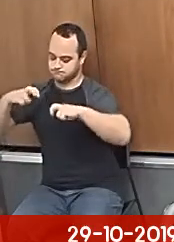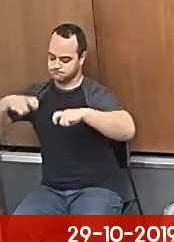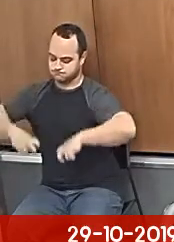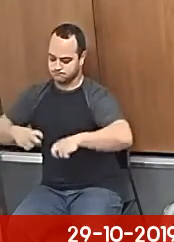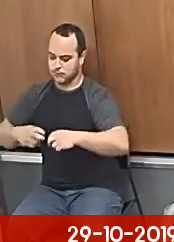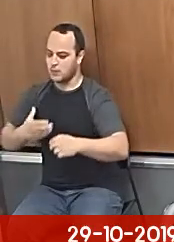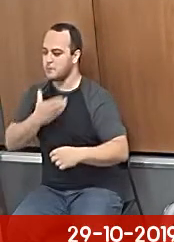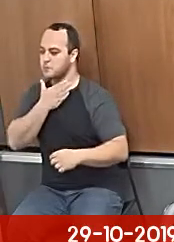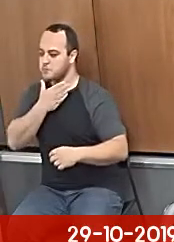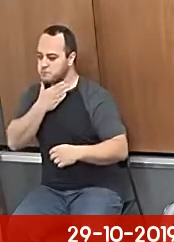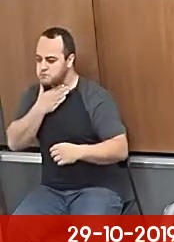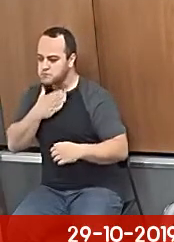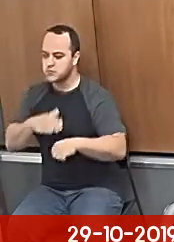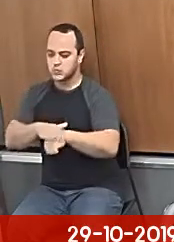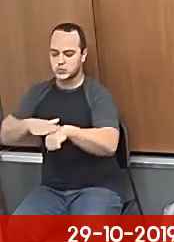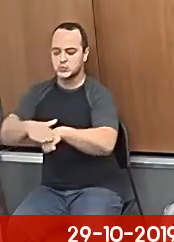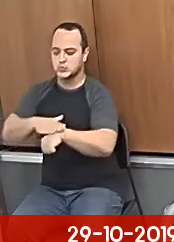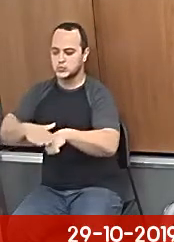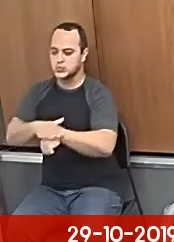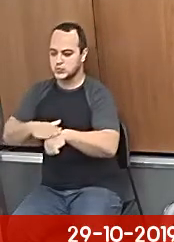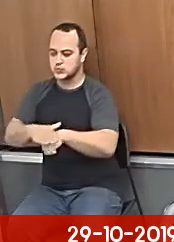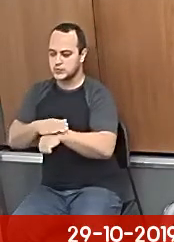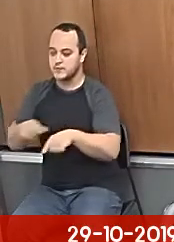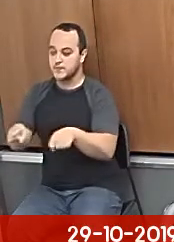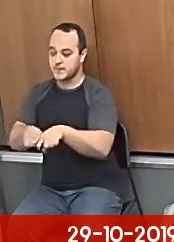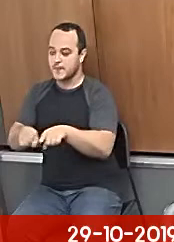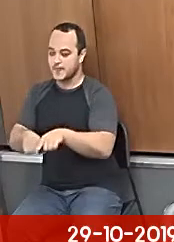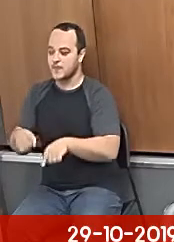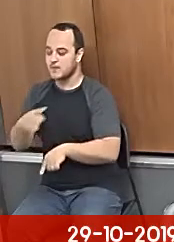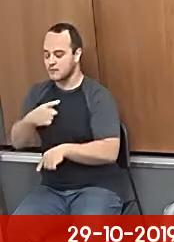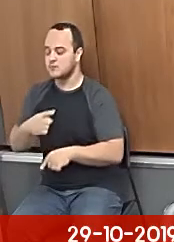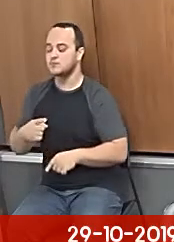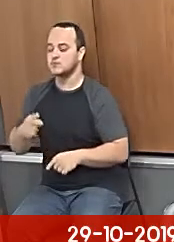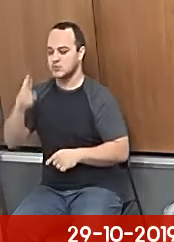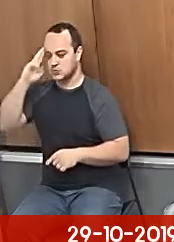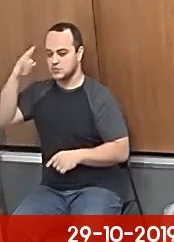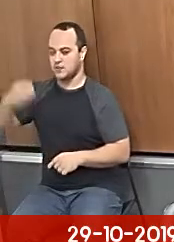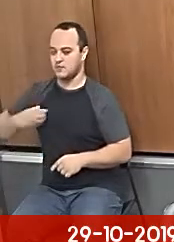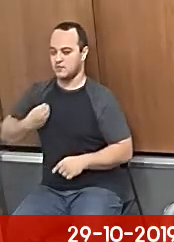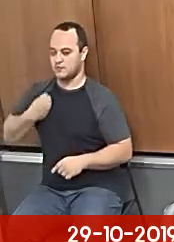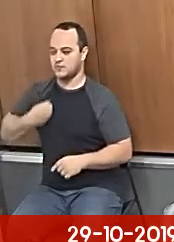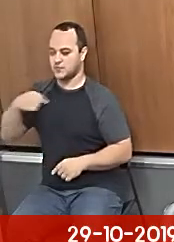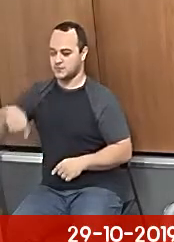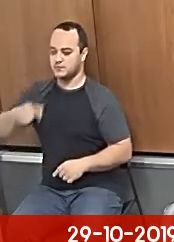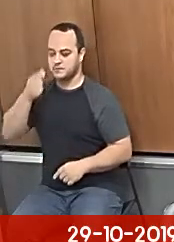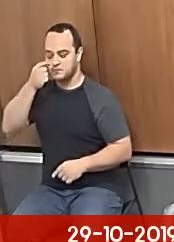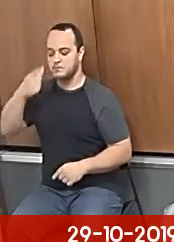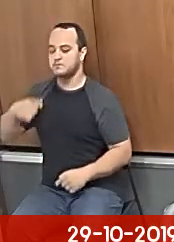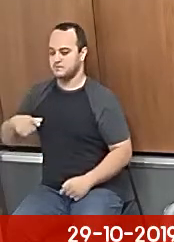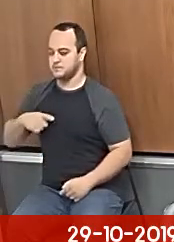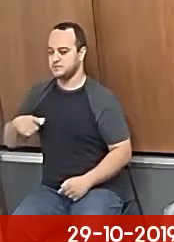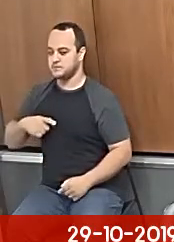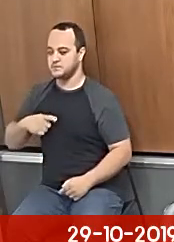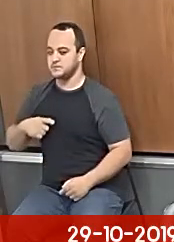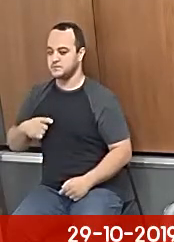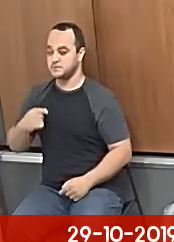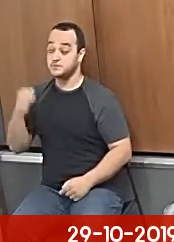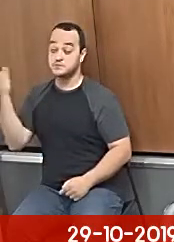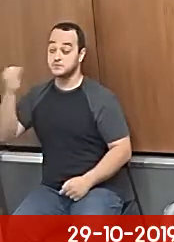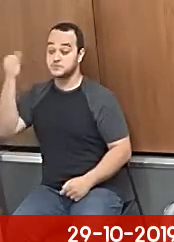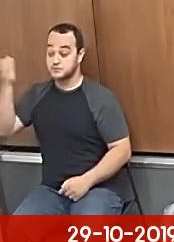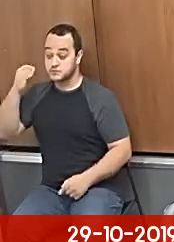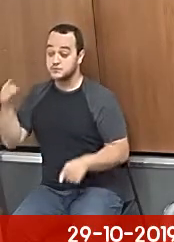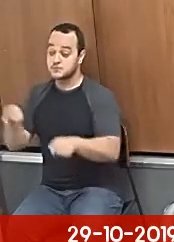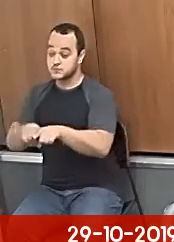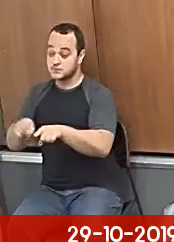representa o Minas Arena. E também a gente acha muito importante a gente começar a conversar também